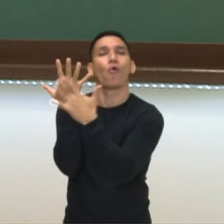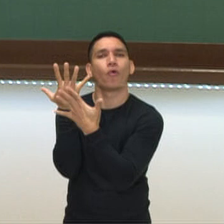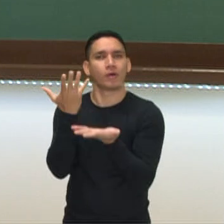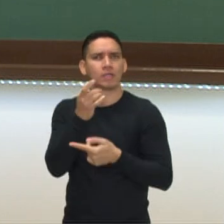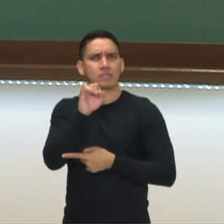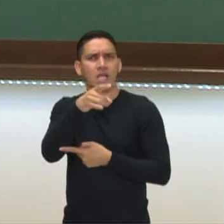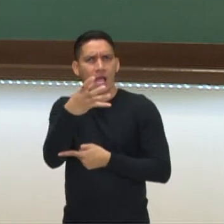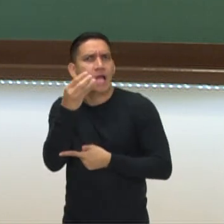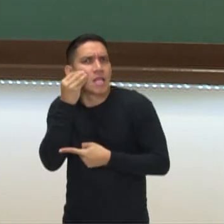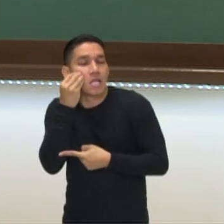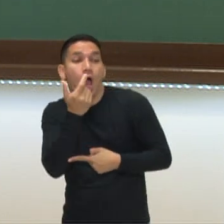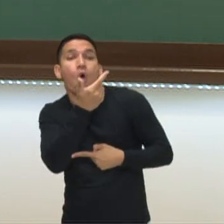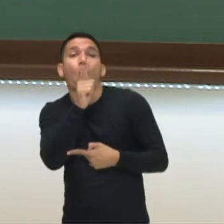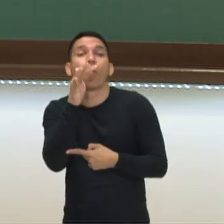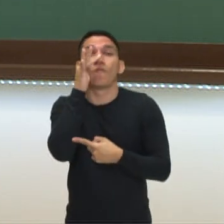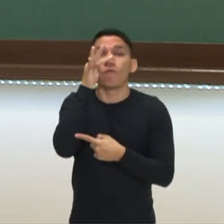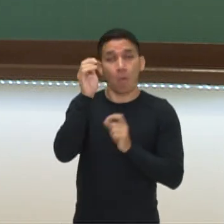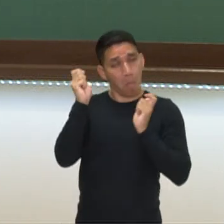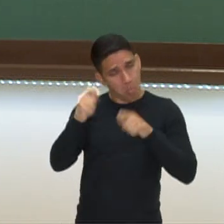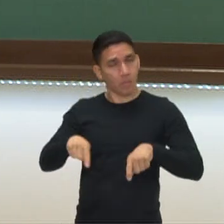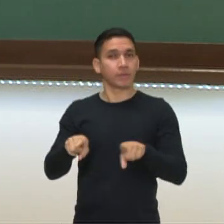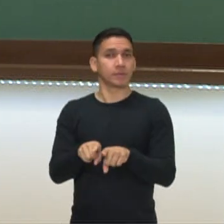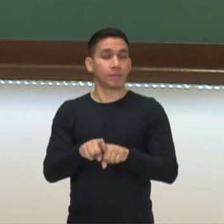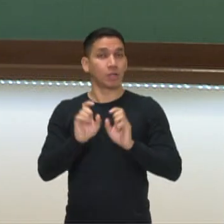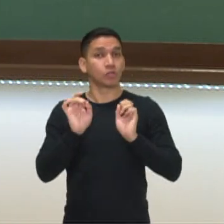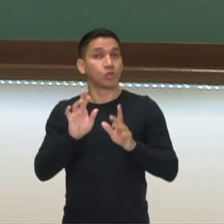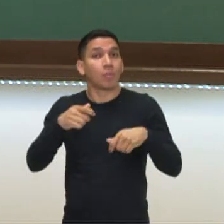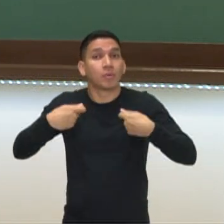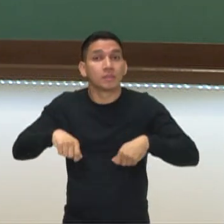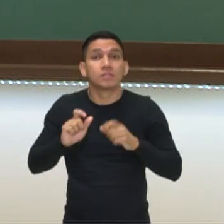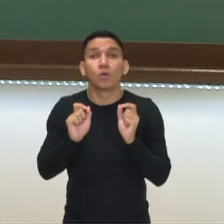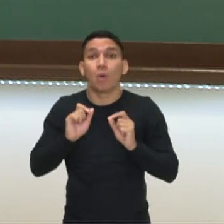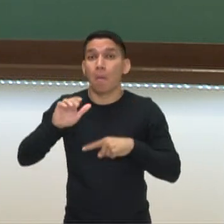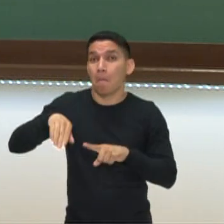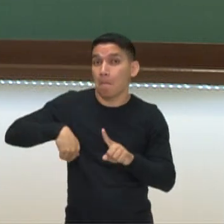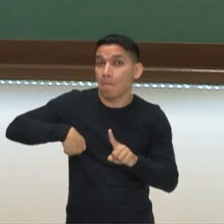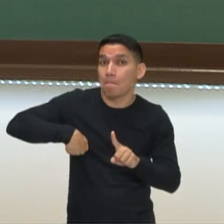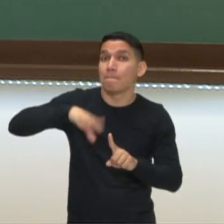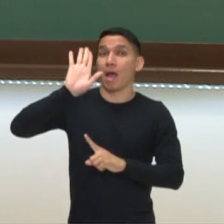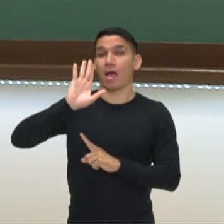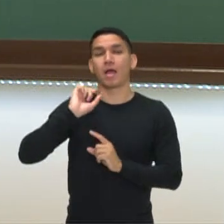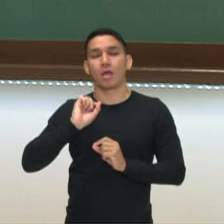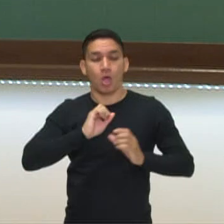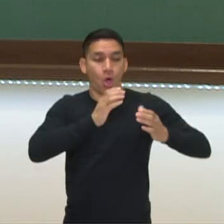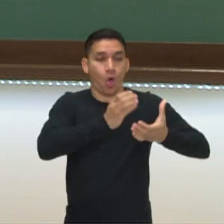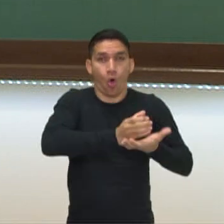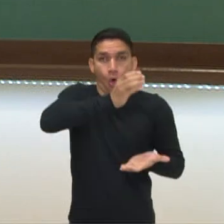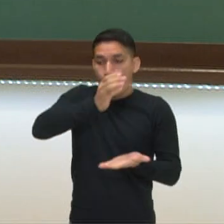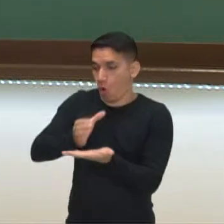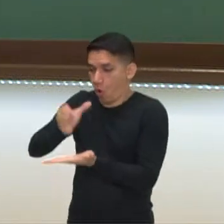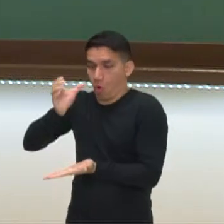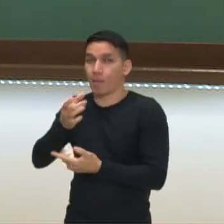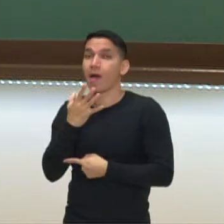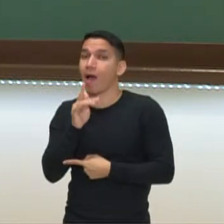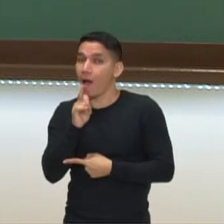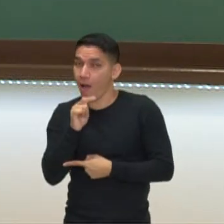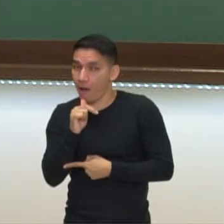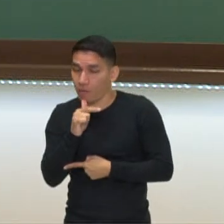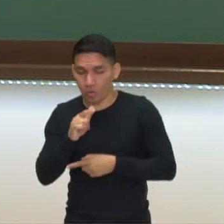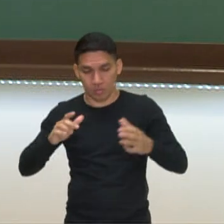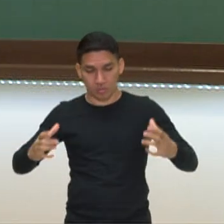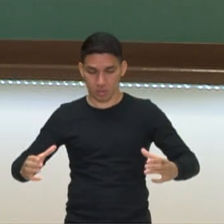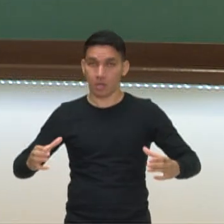com outras cores, também pode. É só você colocar mais copos com água e corantes diferentes